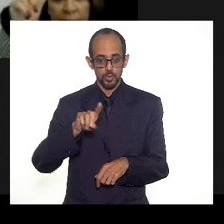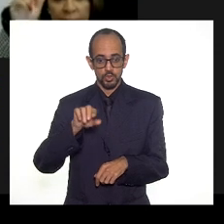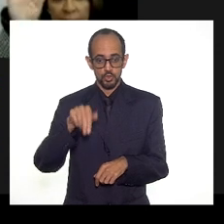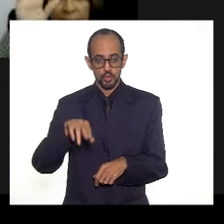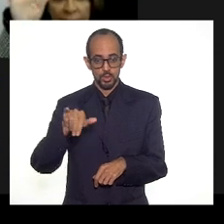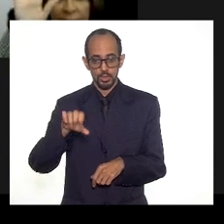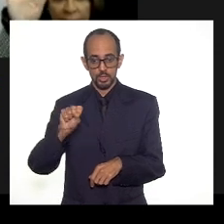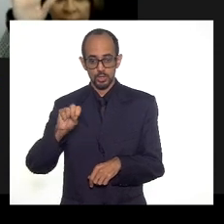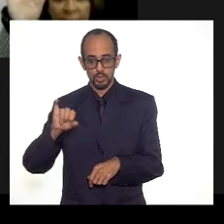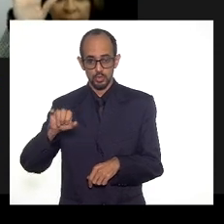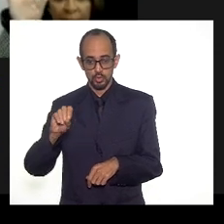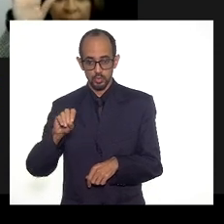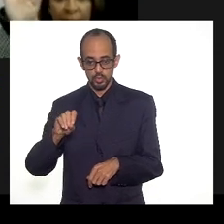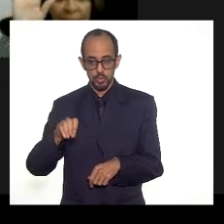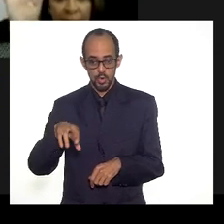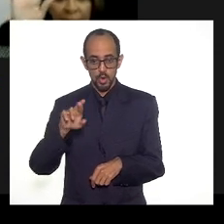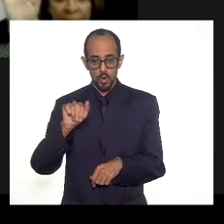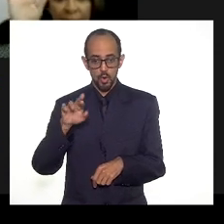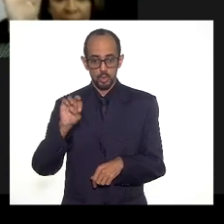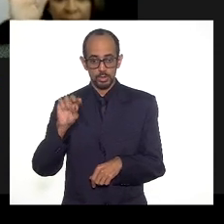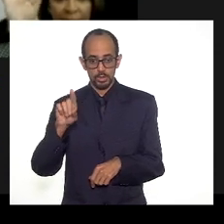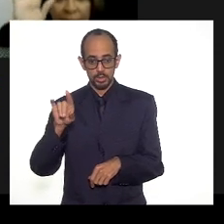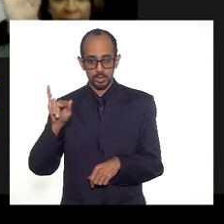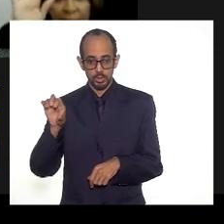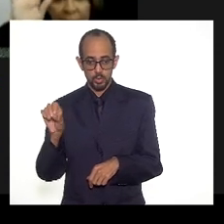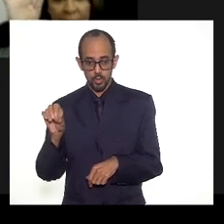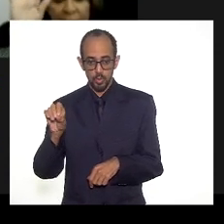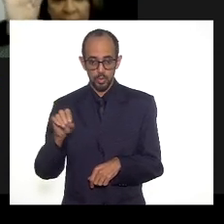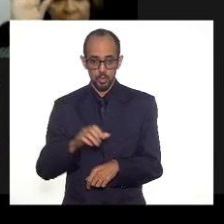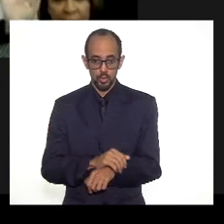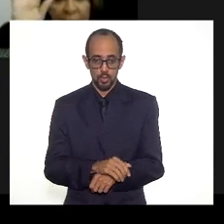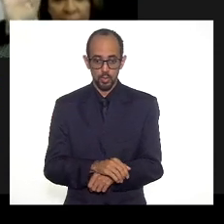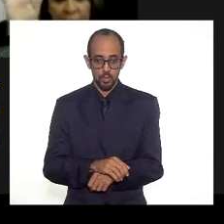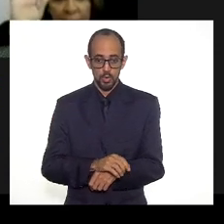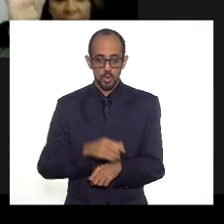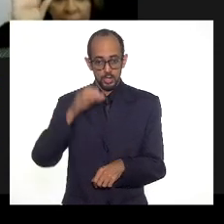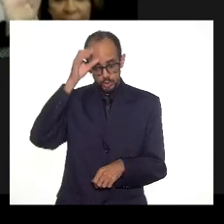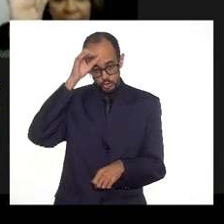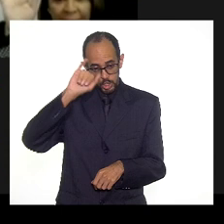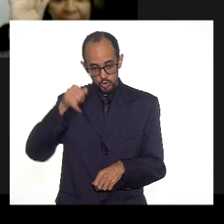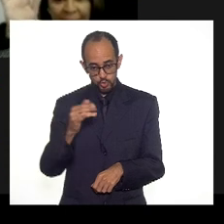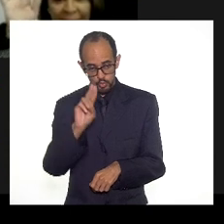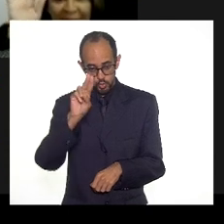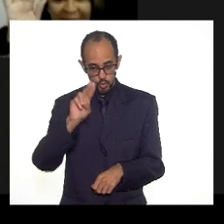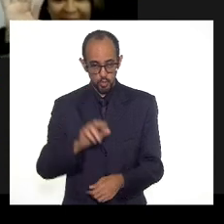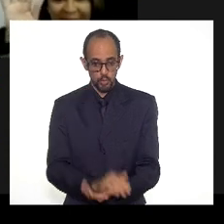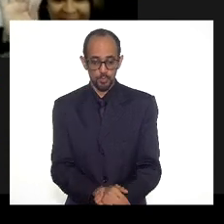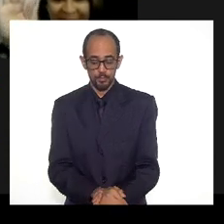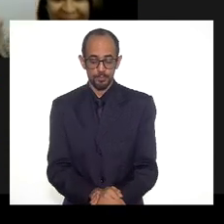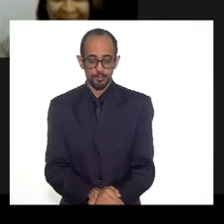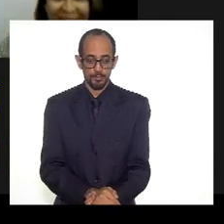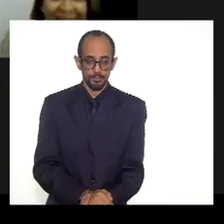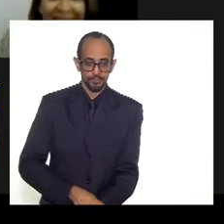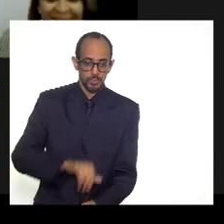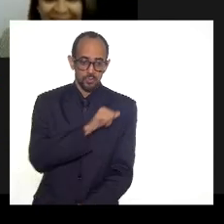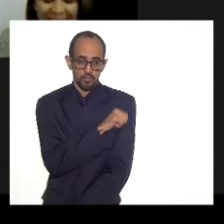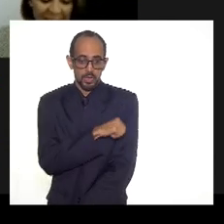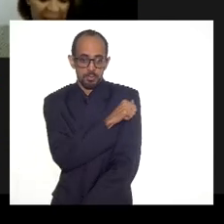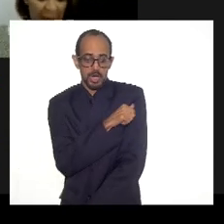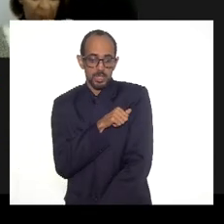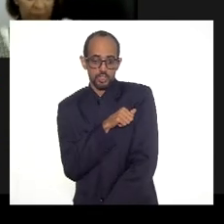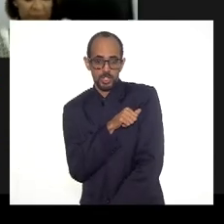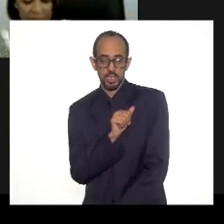Lins, Rodrigo Bacelar, deputado Tia Ju, deputada Tia Ju, deputada enfermeira